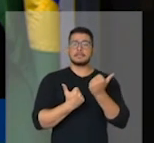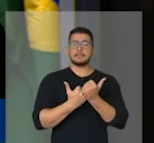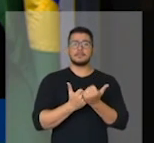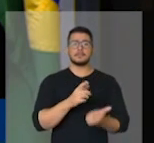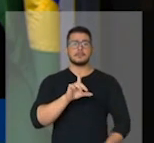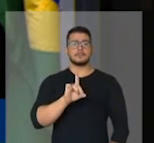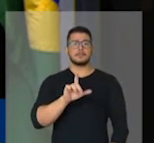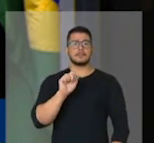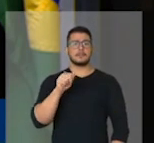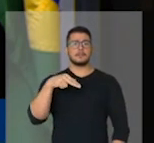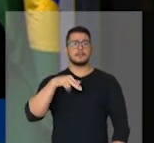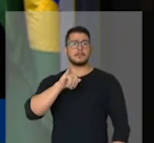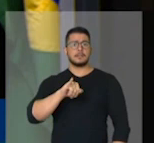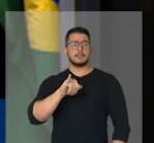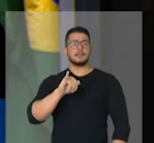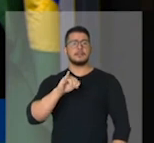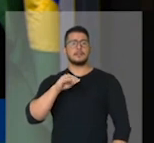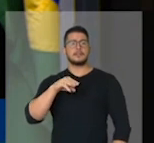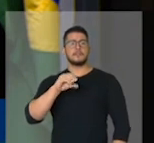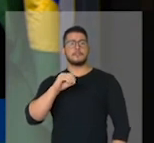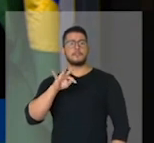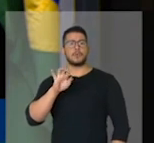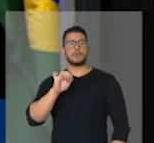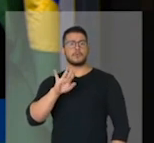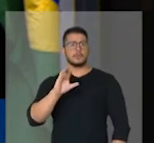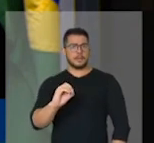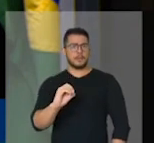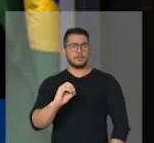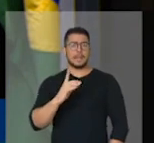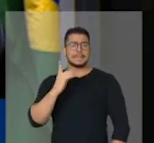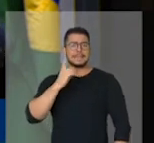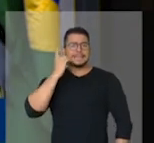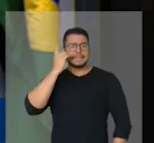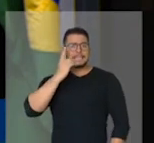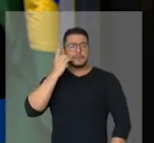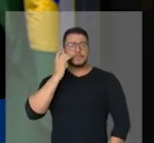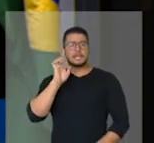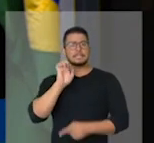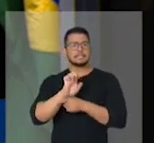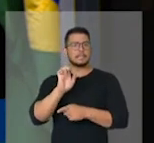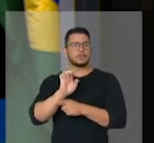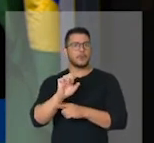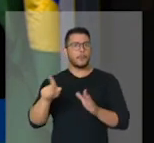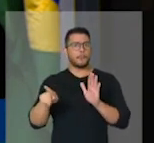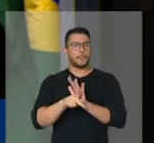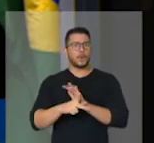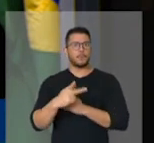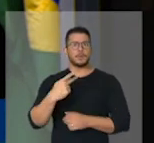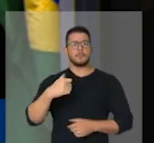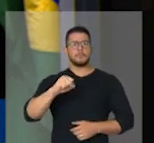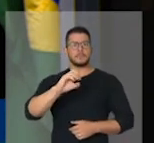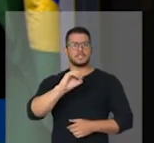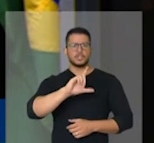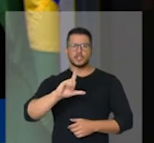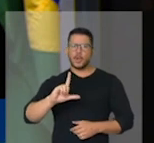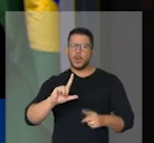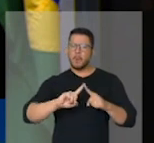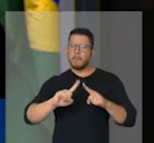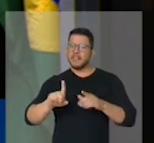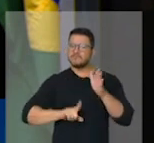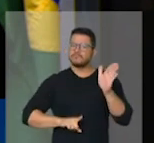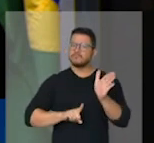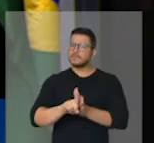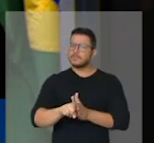Monteiro deputada estadual do PSOL eu não quero saber tumoral que essa gente tem para